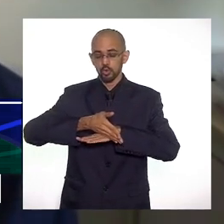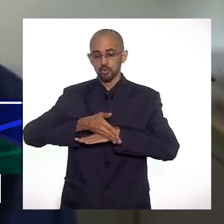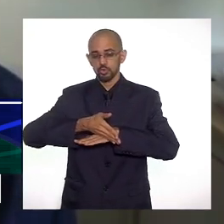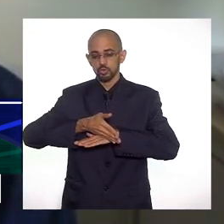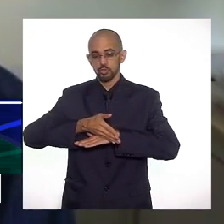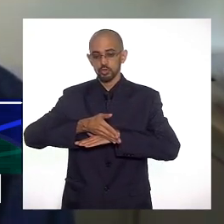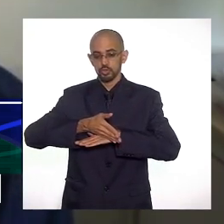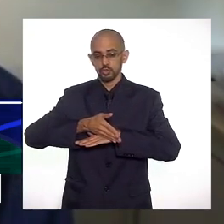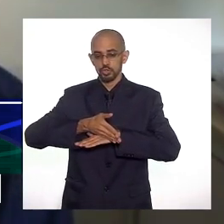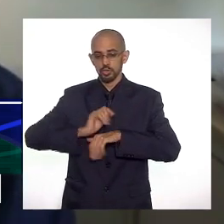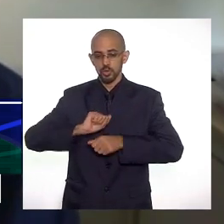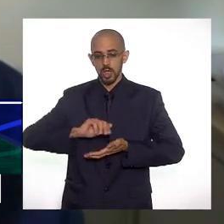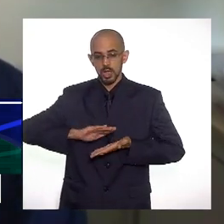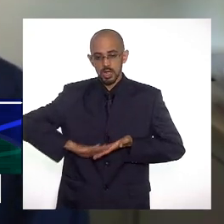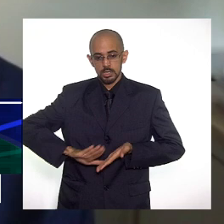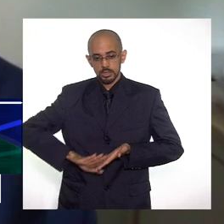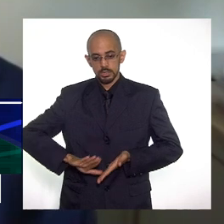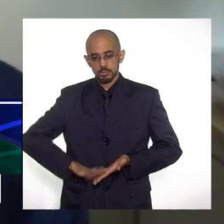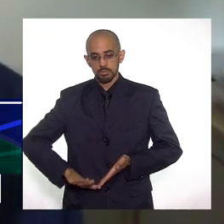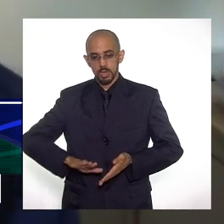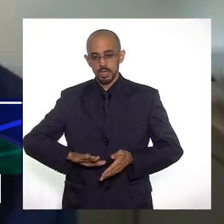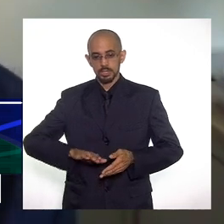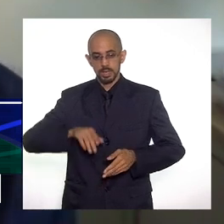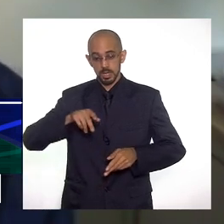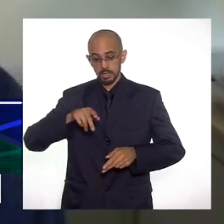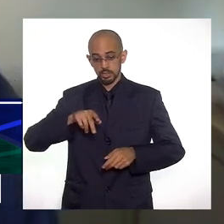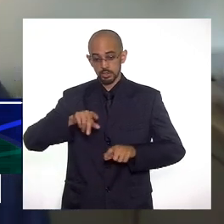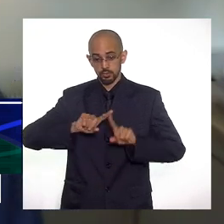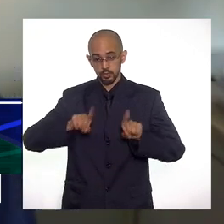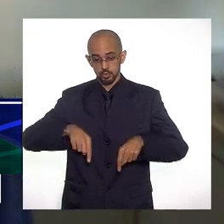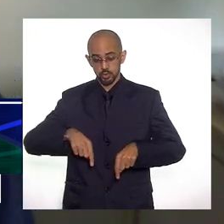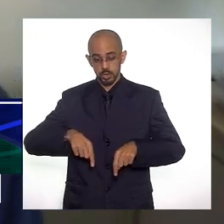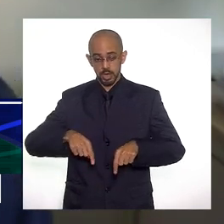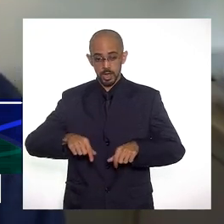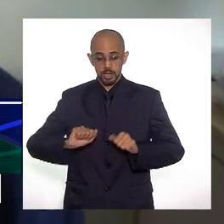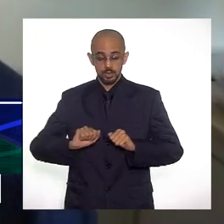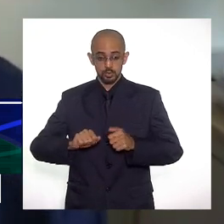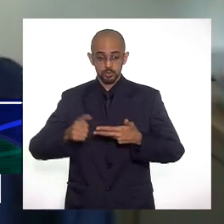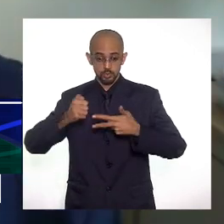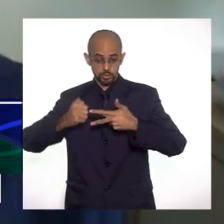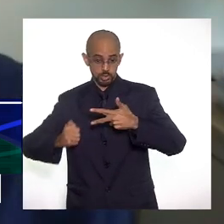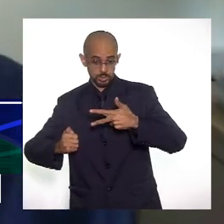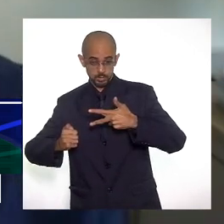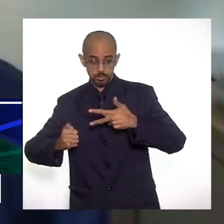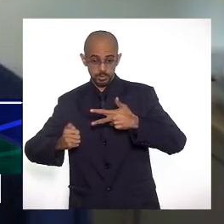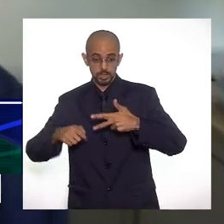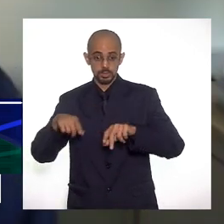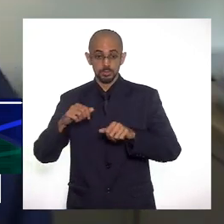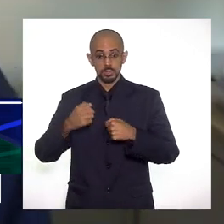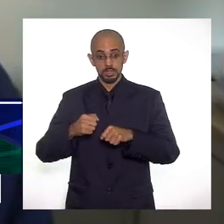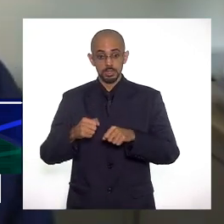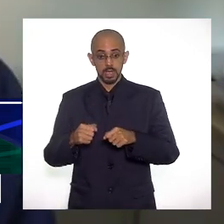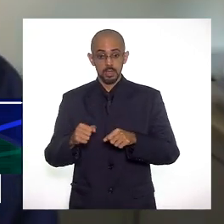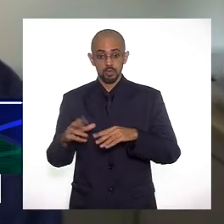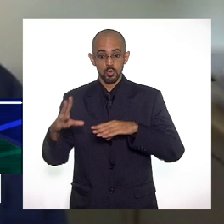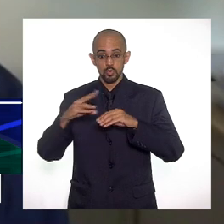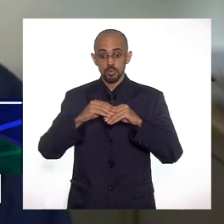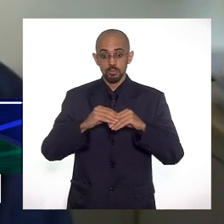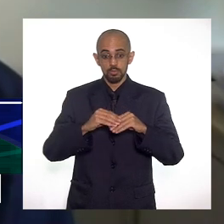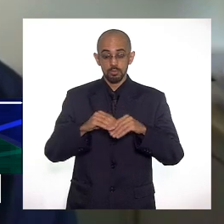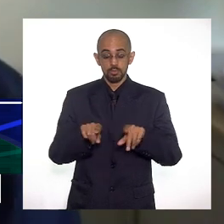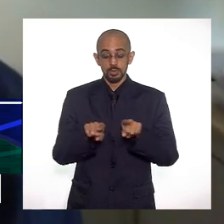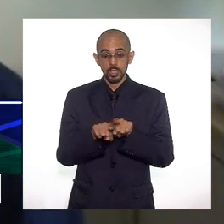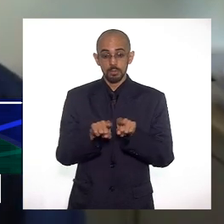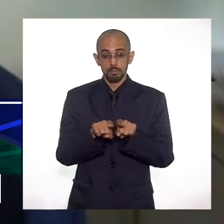das despesas de pessoal para o poder teria que introduzir inativos pensionistas. Já é um princípio